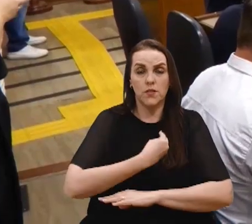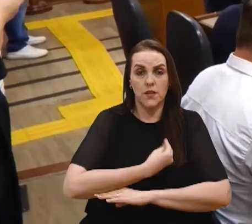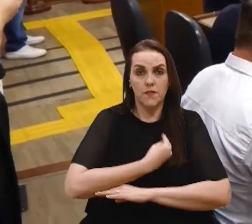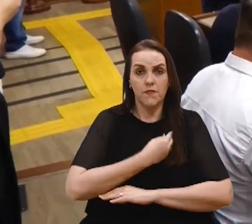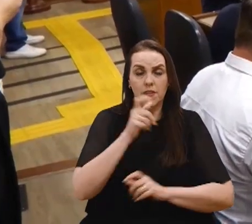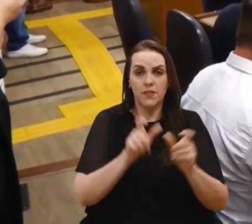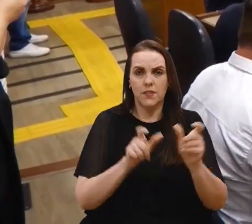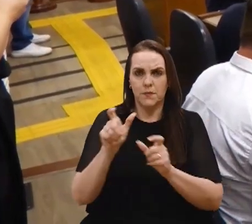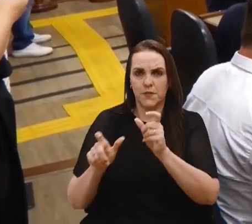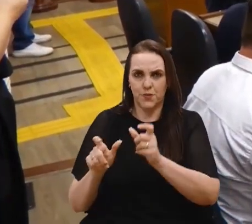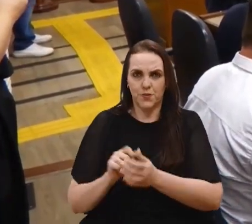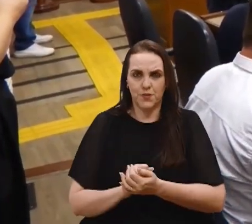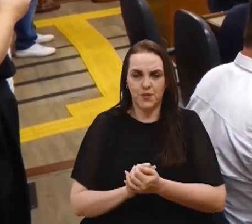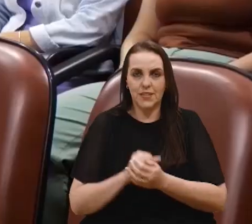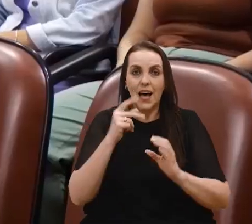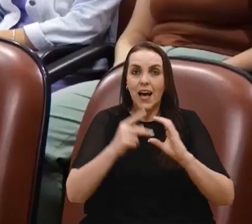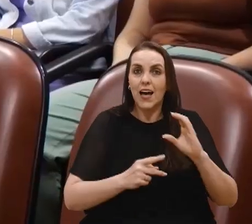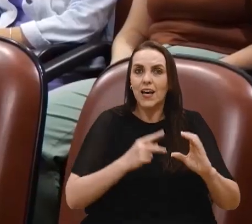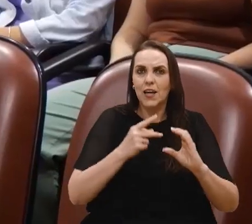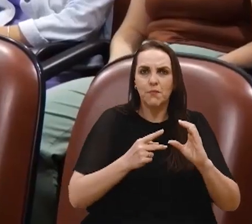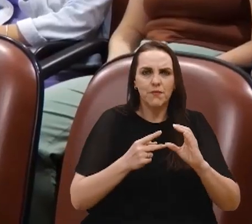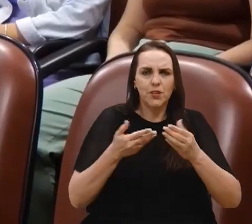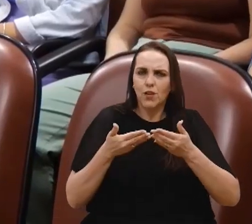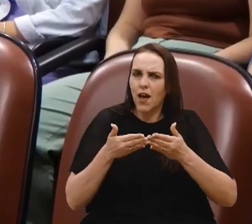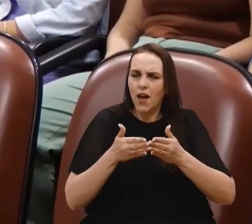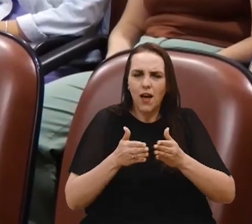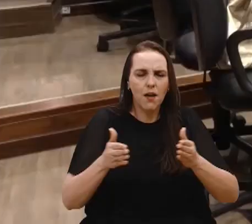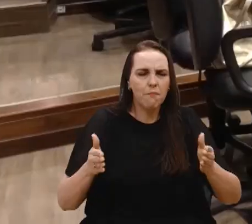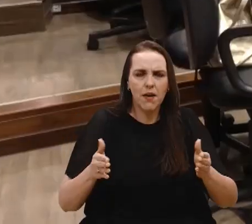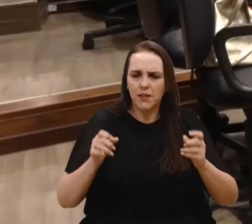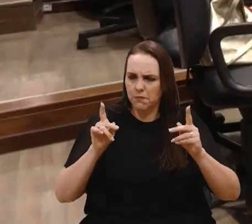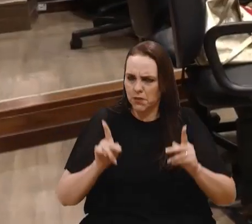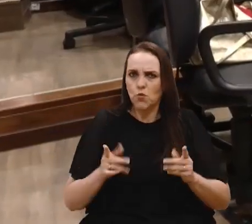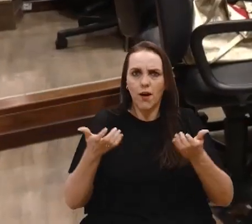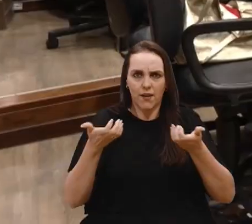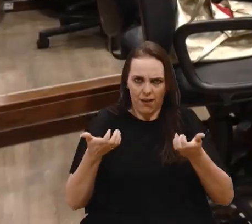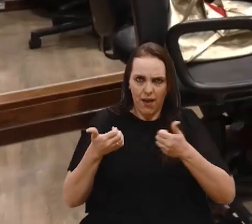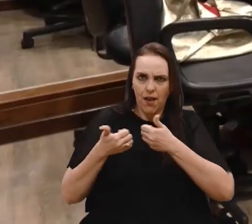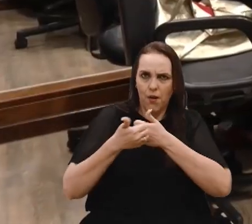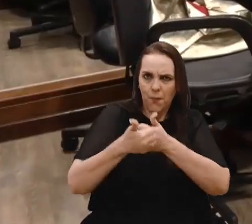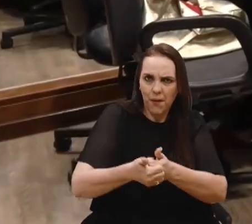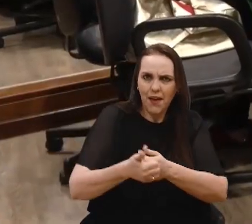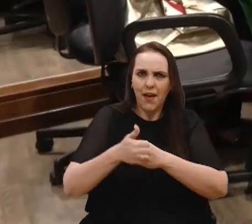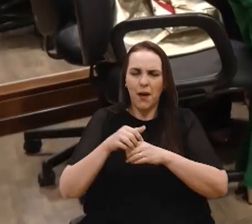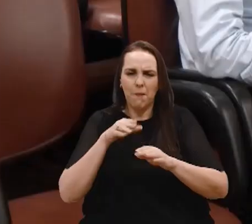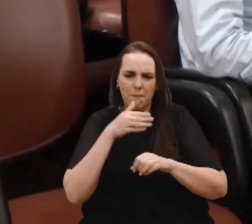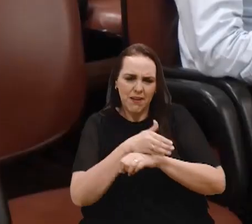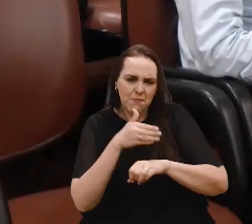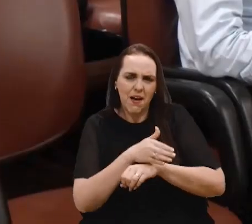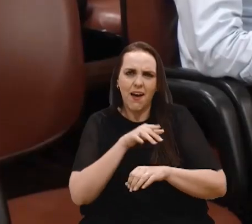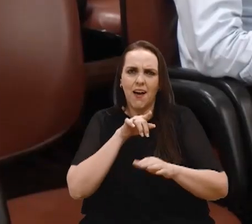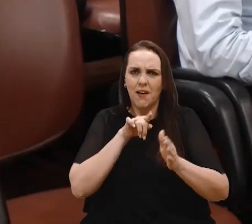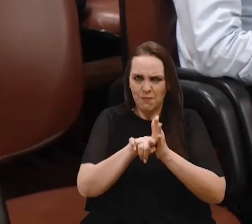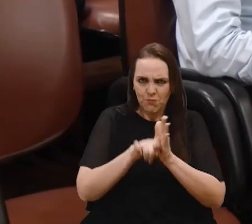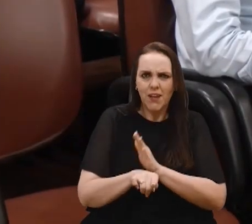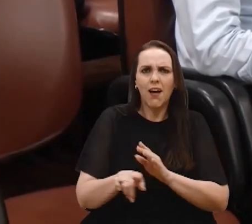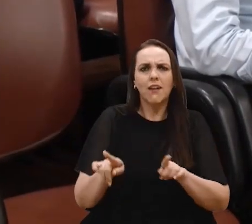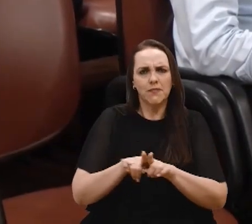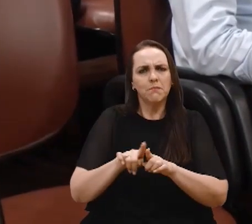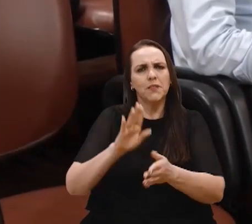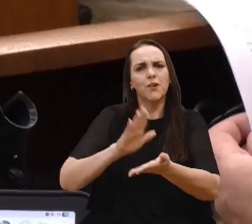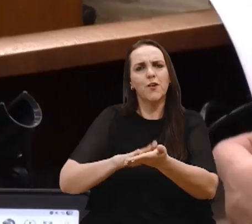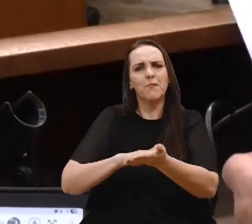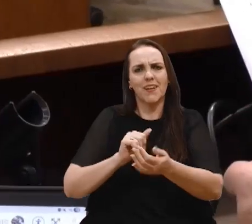para a vida das pessoas. A Câmara é aberta a quem quiser acompanhar, participar, questionar e também